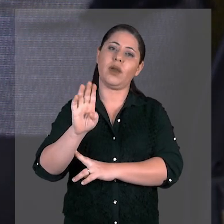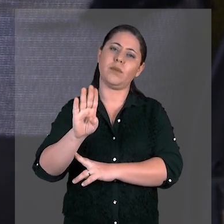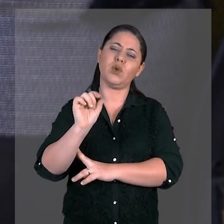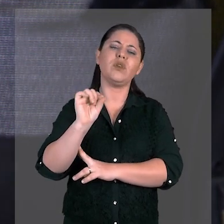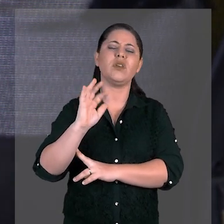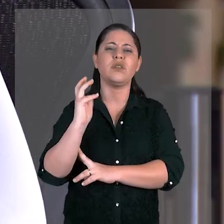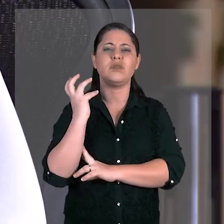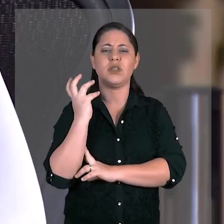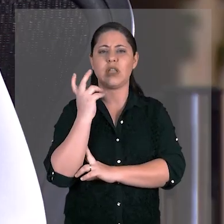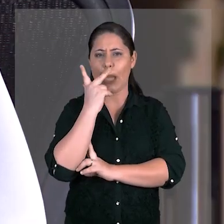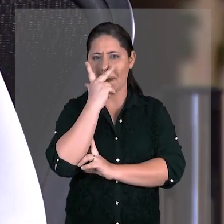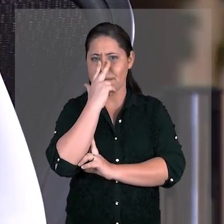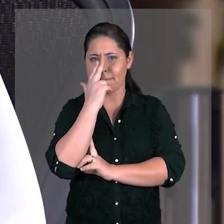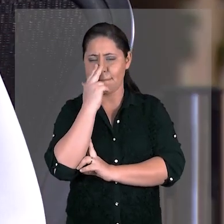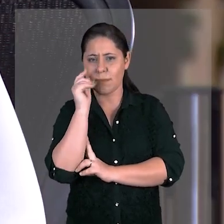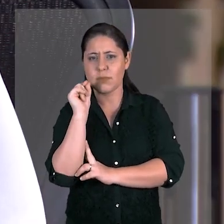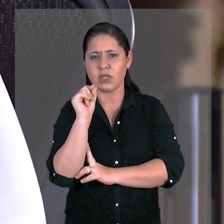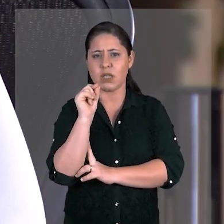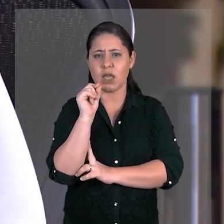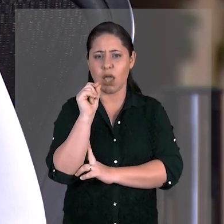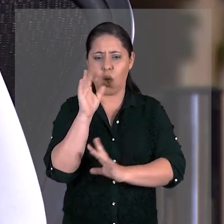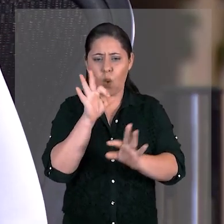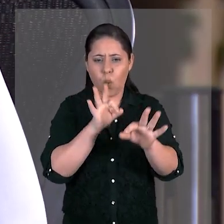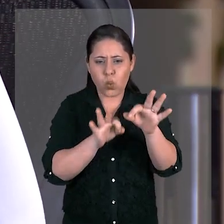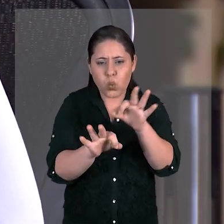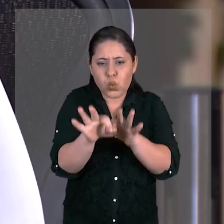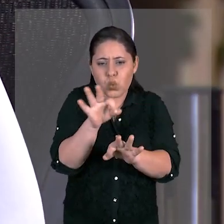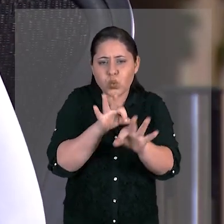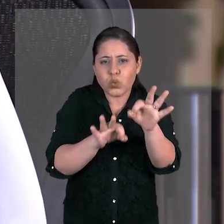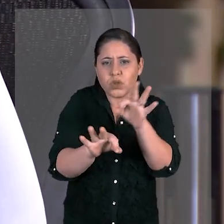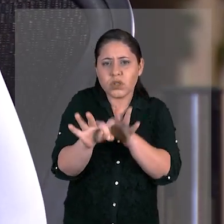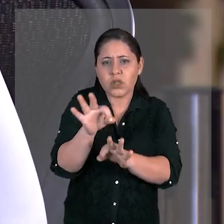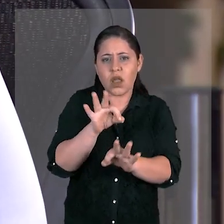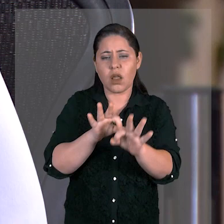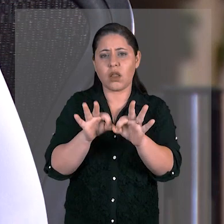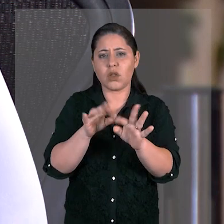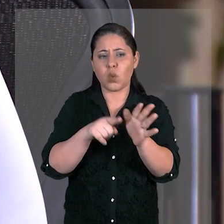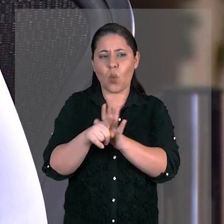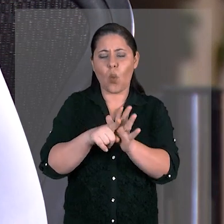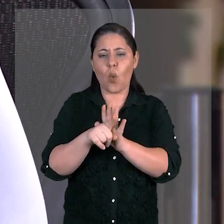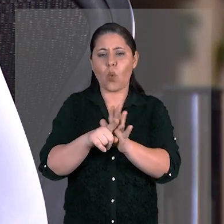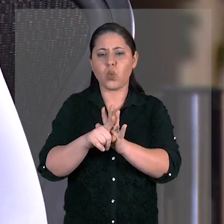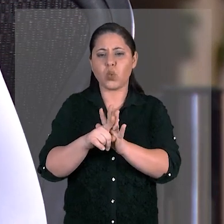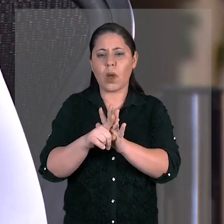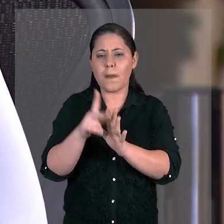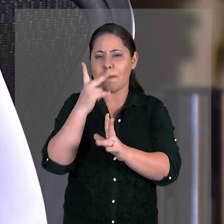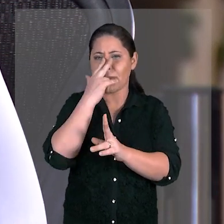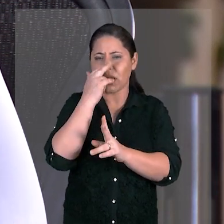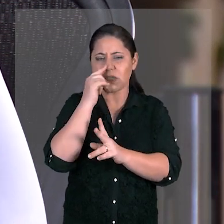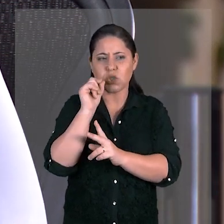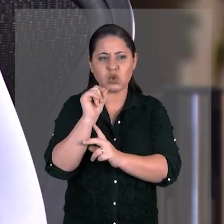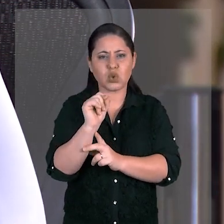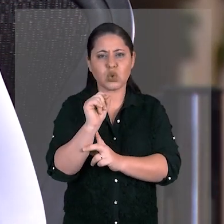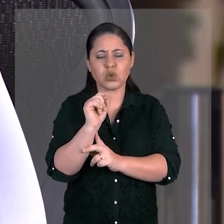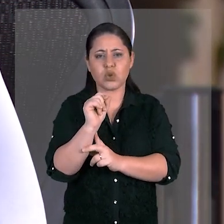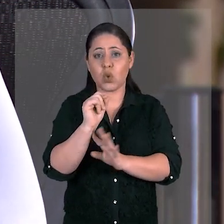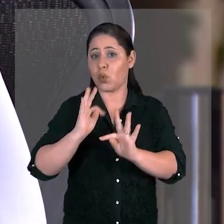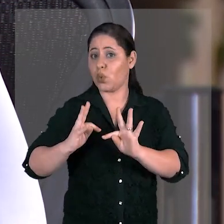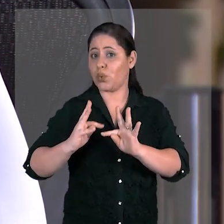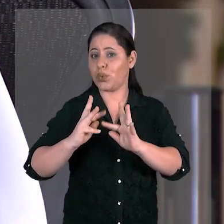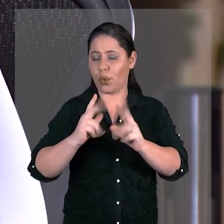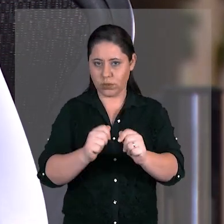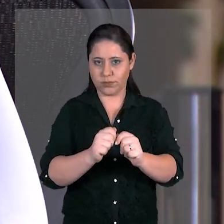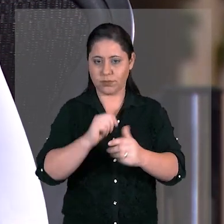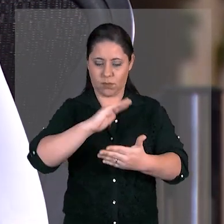Web, como ela é elaborada com nós, o que são nós? Todos os computadores têm um